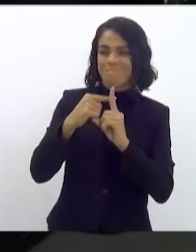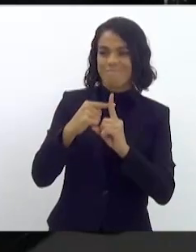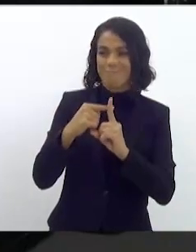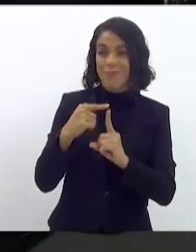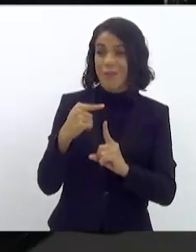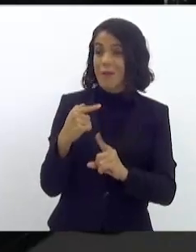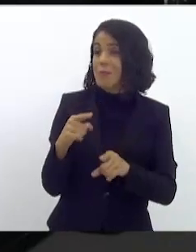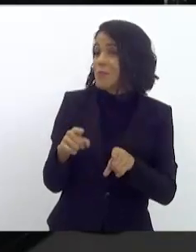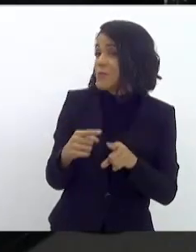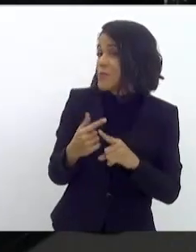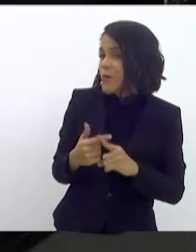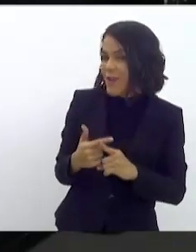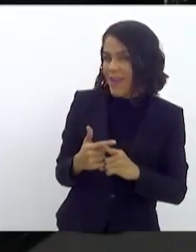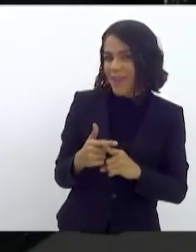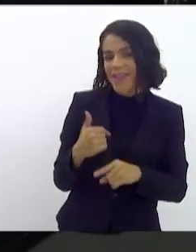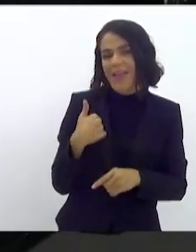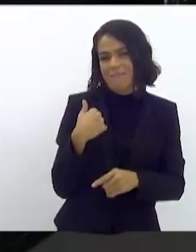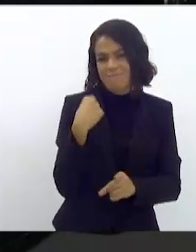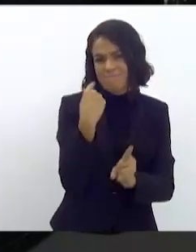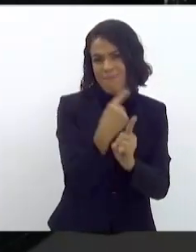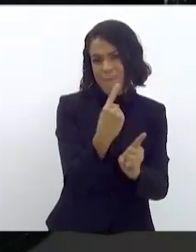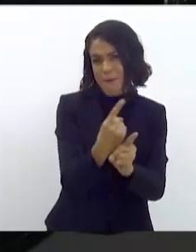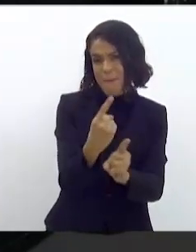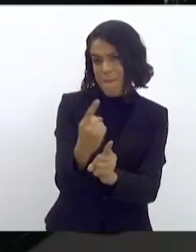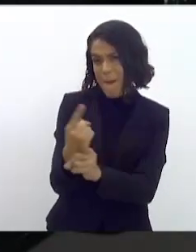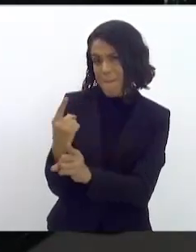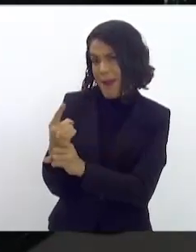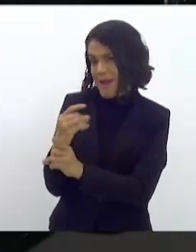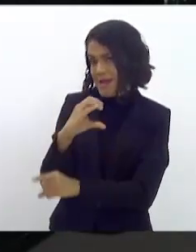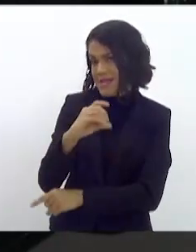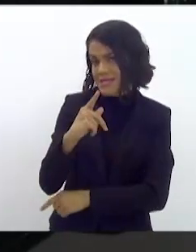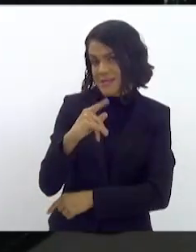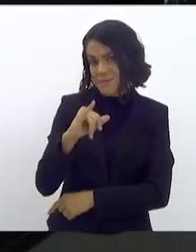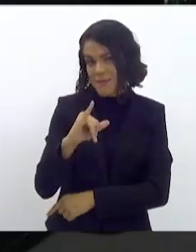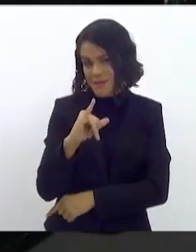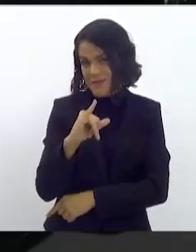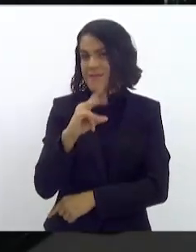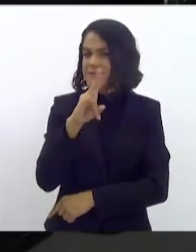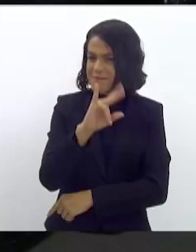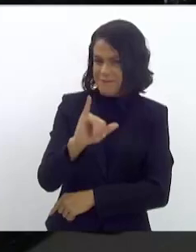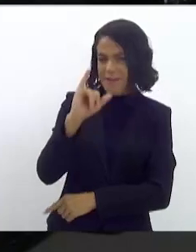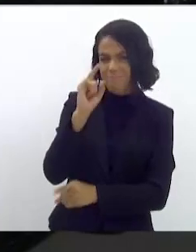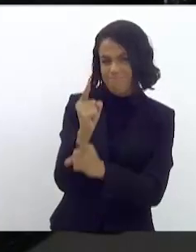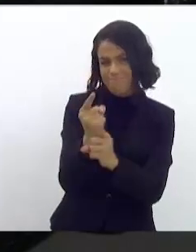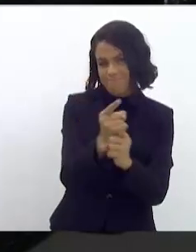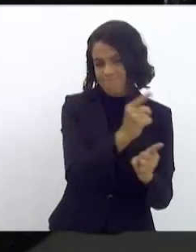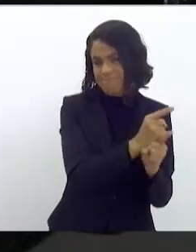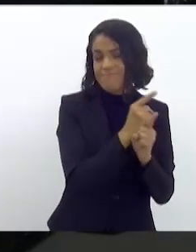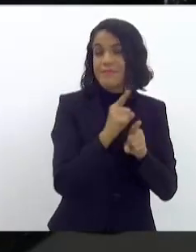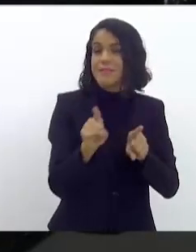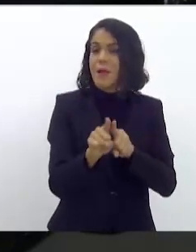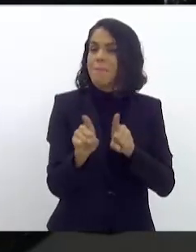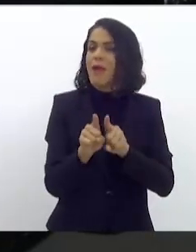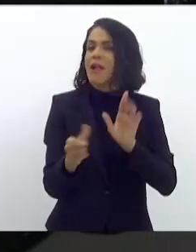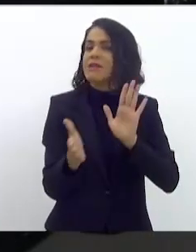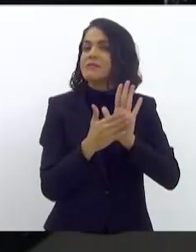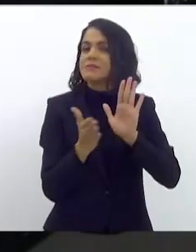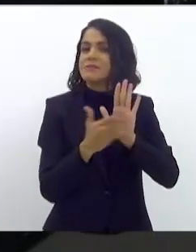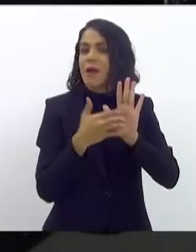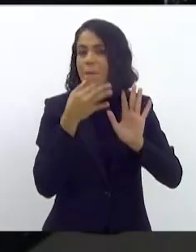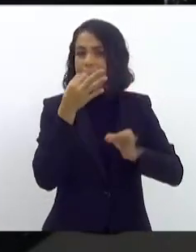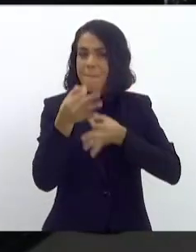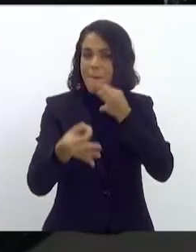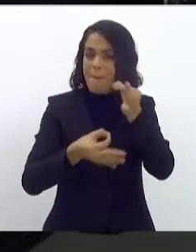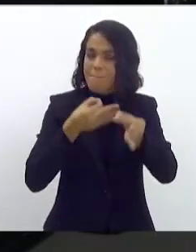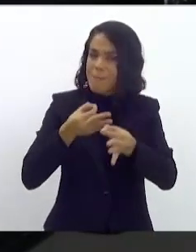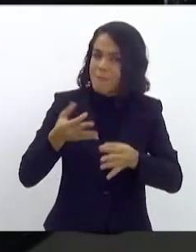porque, além das constatações que a CPI fará, ela também será propositiva para